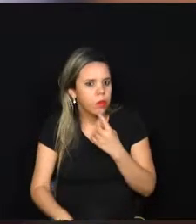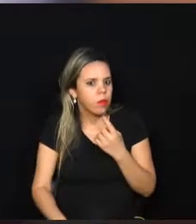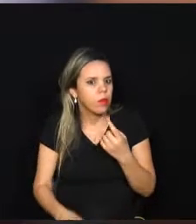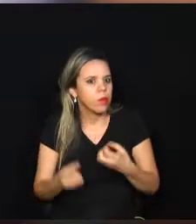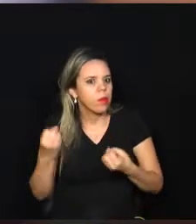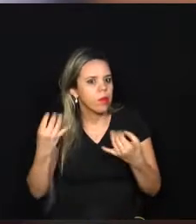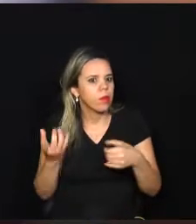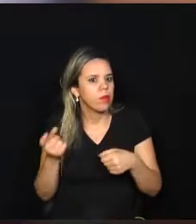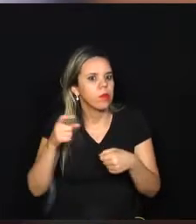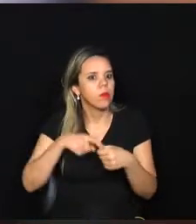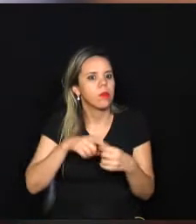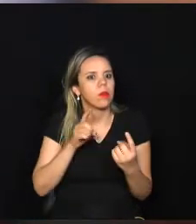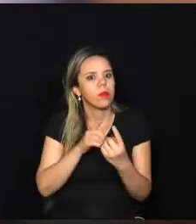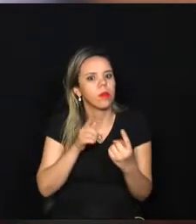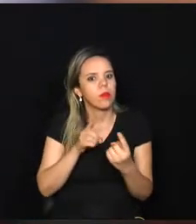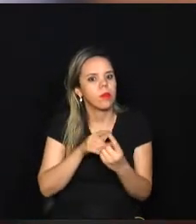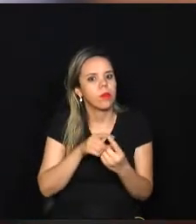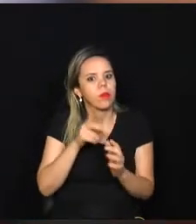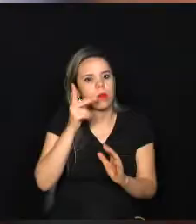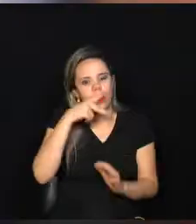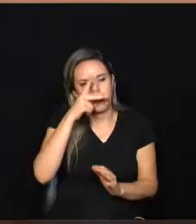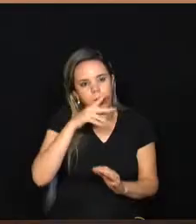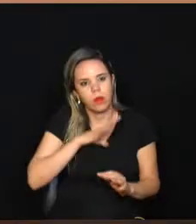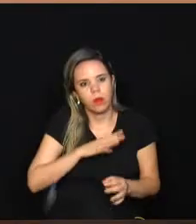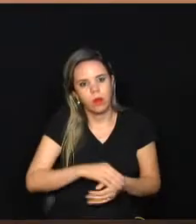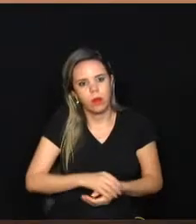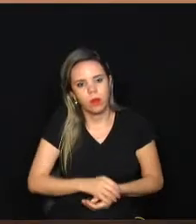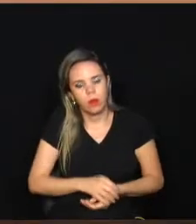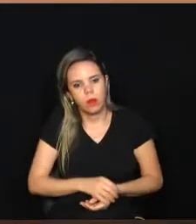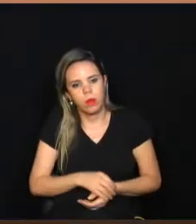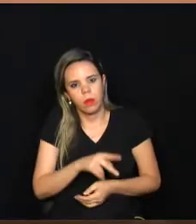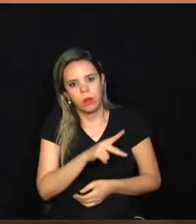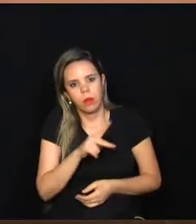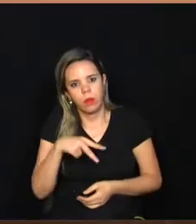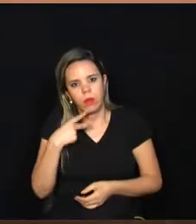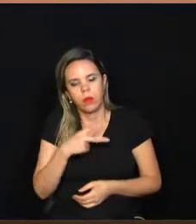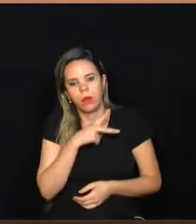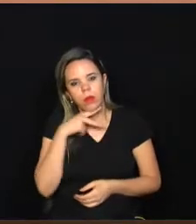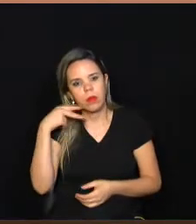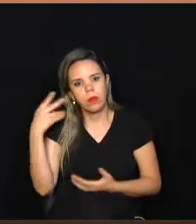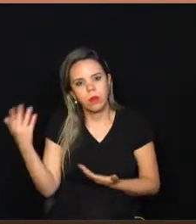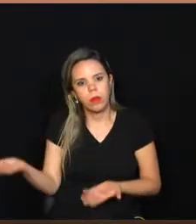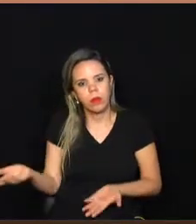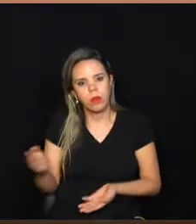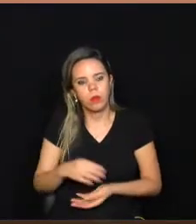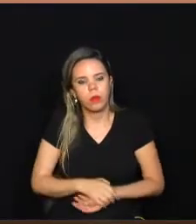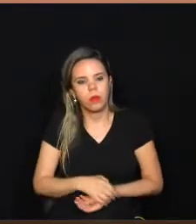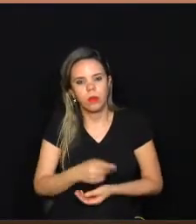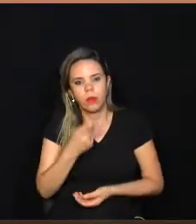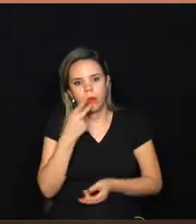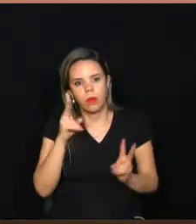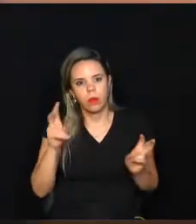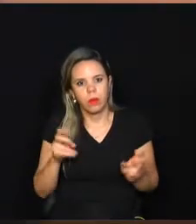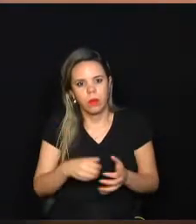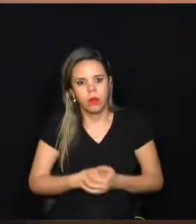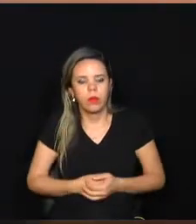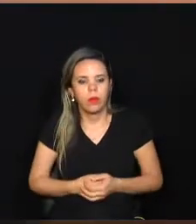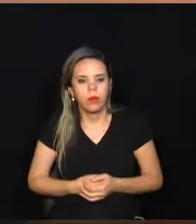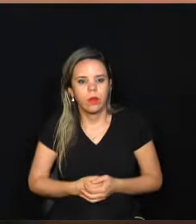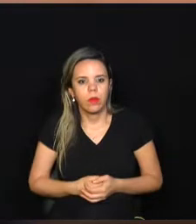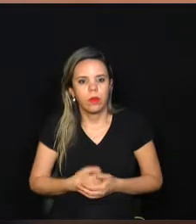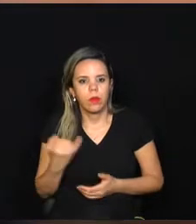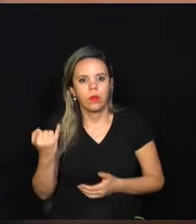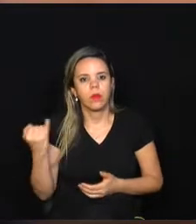debateu o retorno do atendimento do Castra Móvel no município. Presidente da comissão, vereador Permínio Monteiro, falou sobre o assunto. Foi de